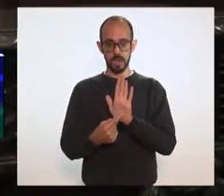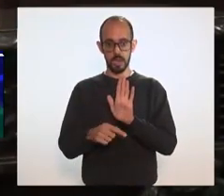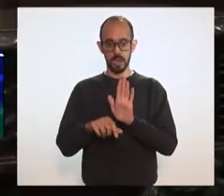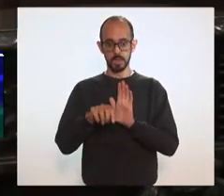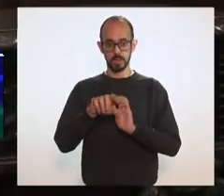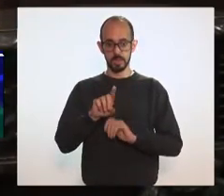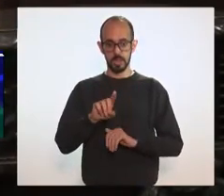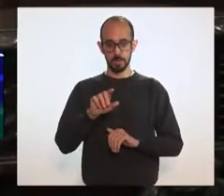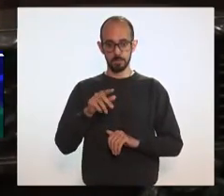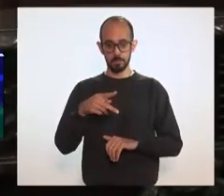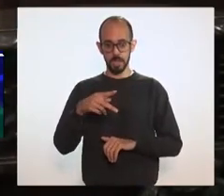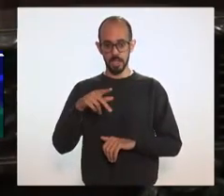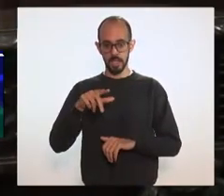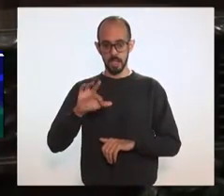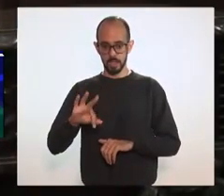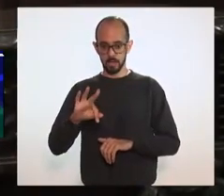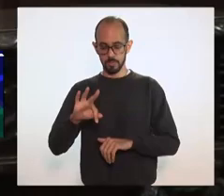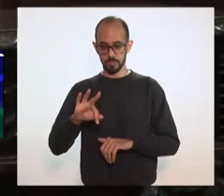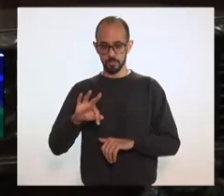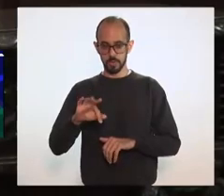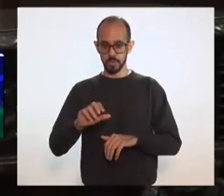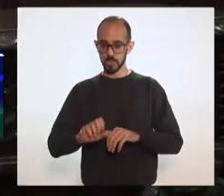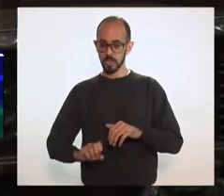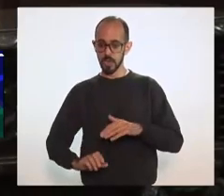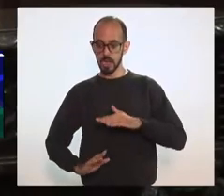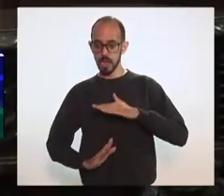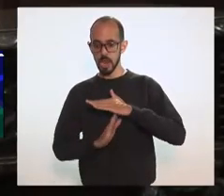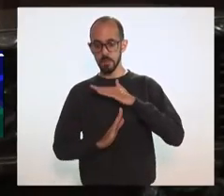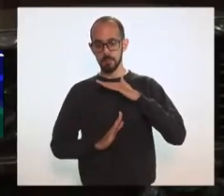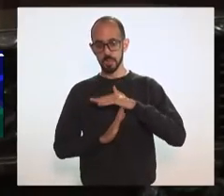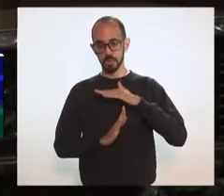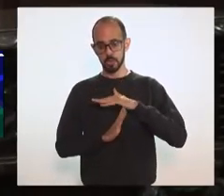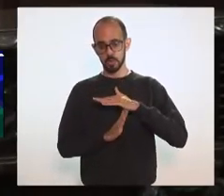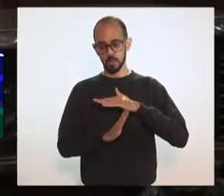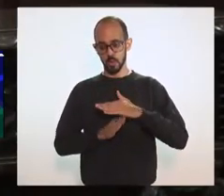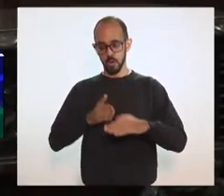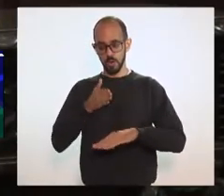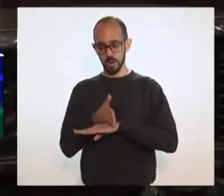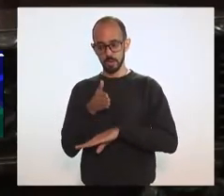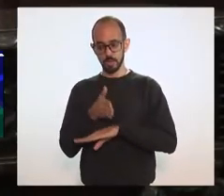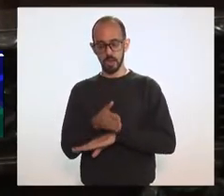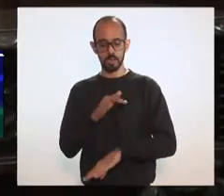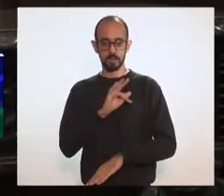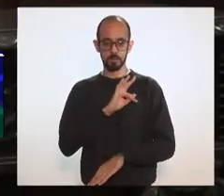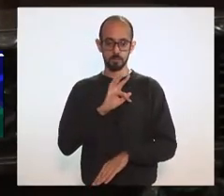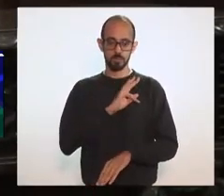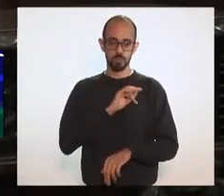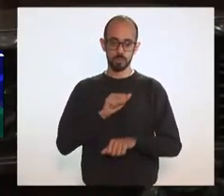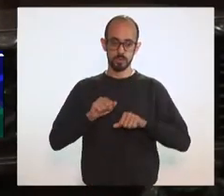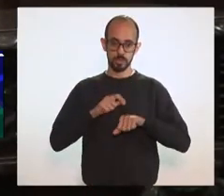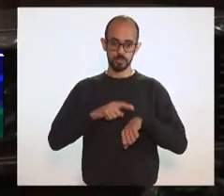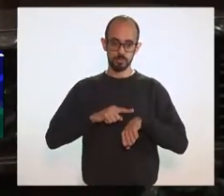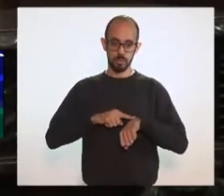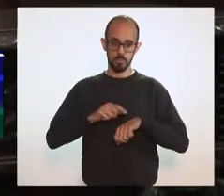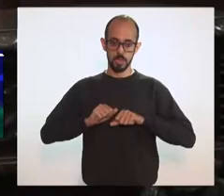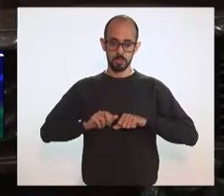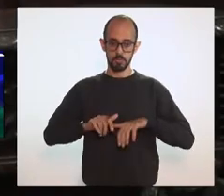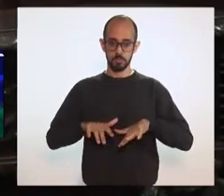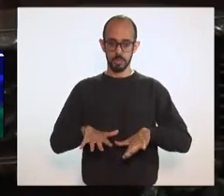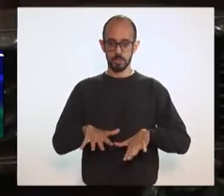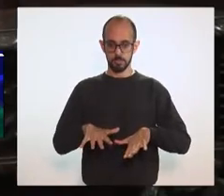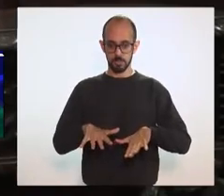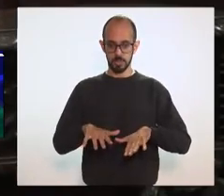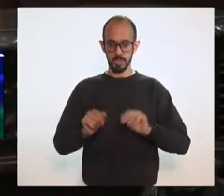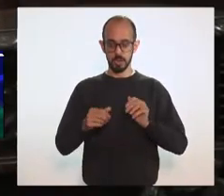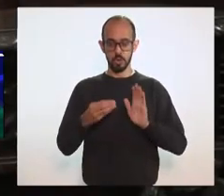que restringiu, sim, operações policiais em plena pandemia, que colocou novas